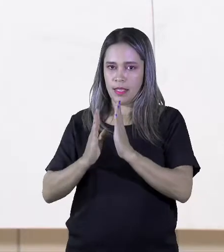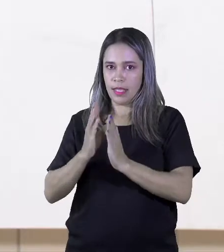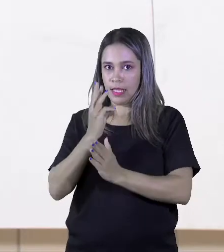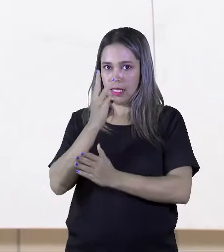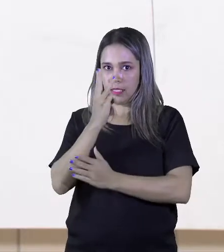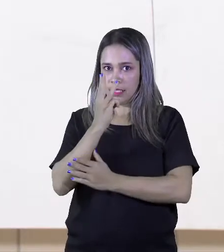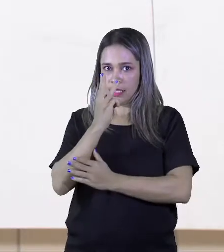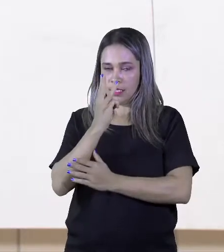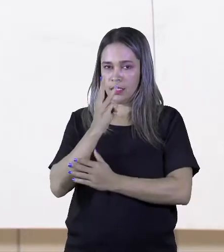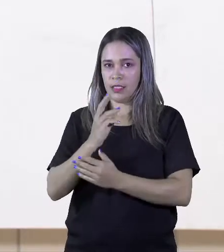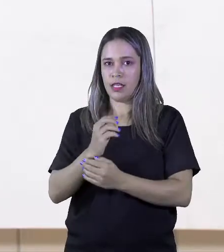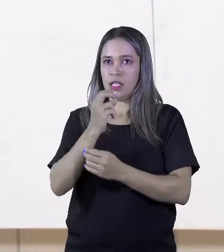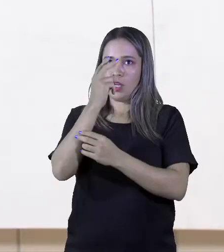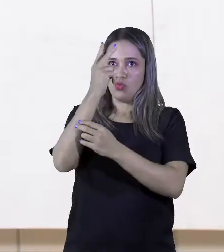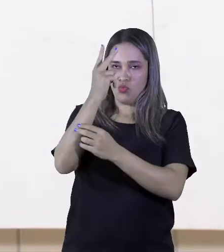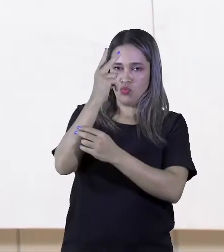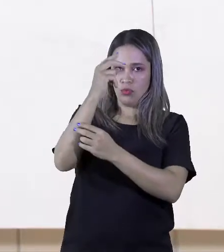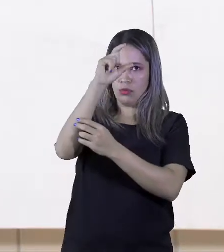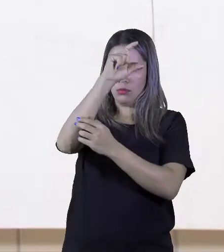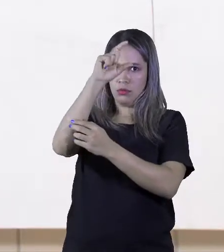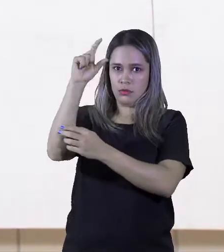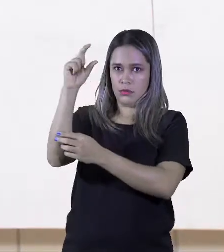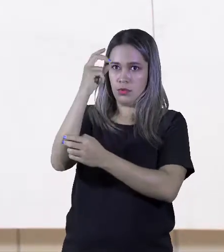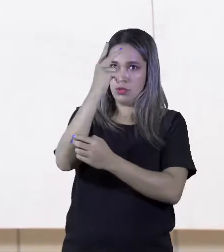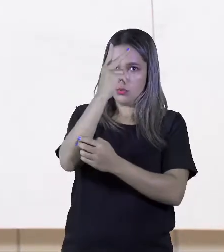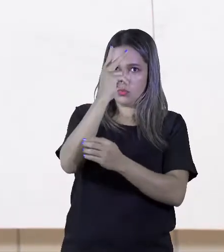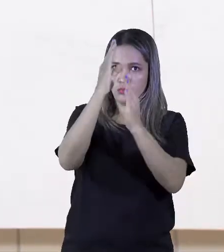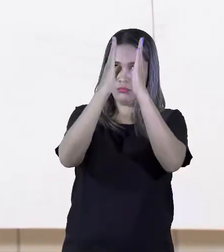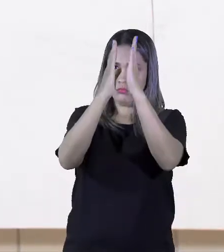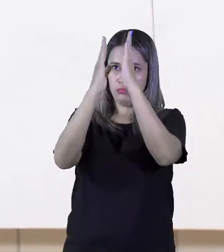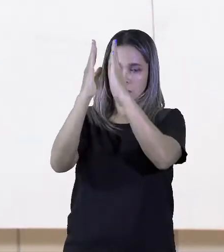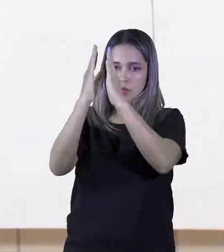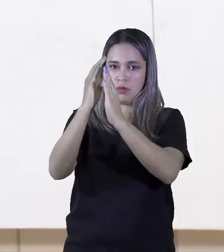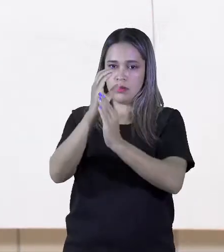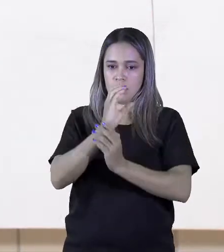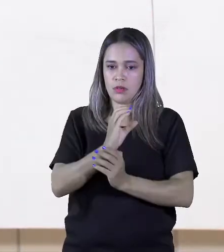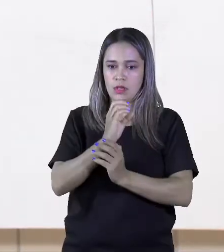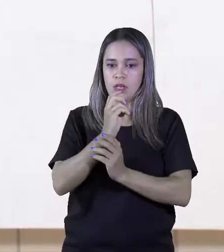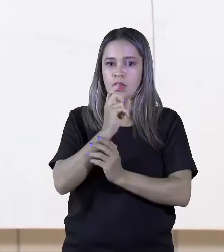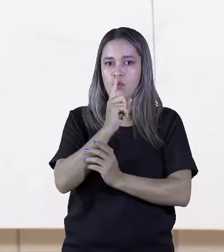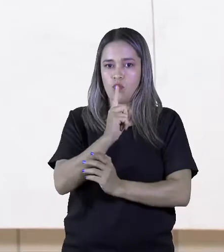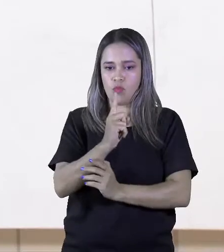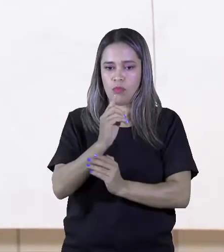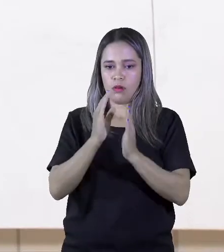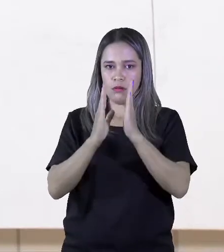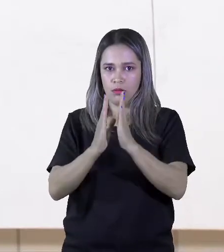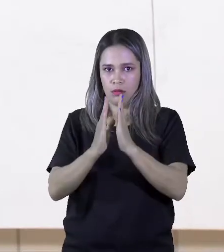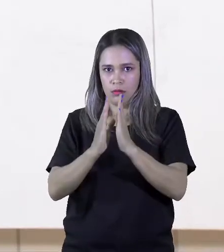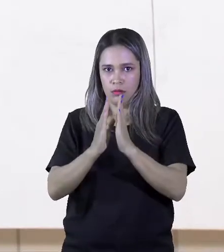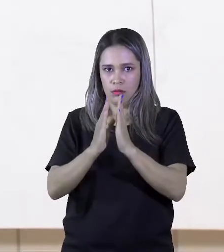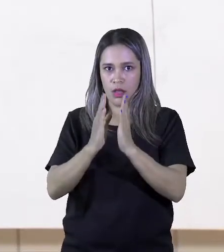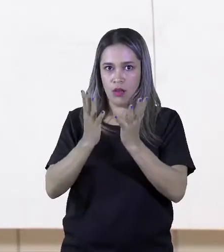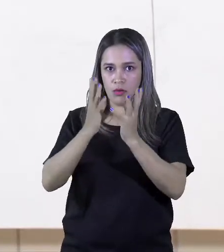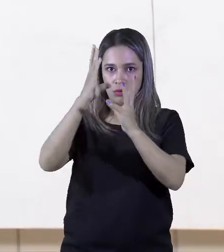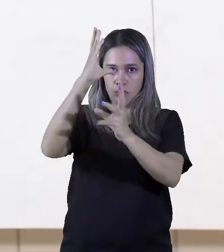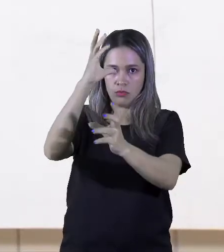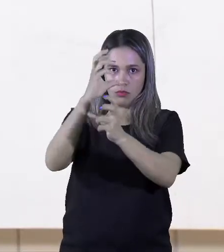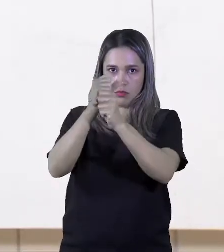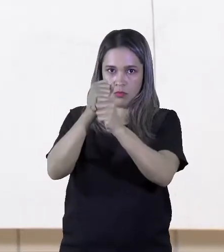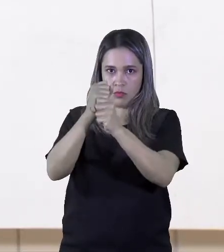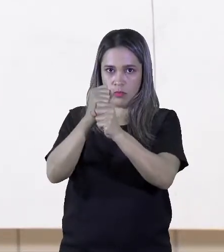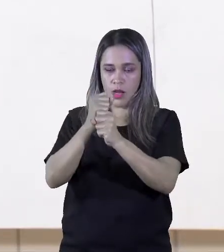2 casas no primeiro e 1 casa no segundo, recuo 3